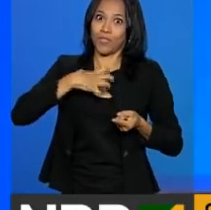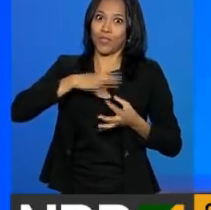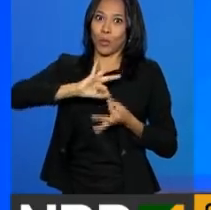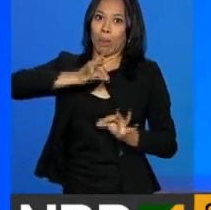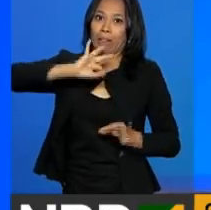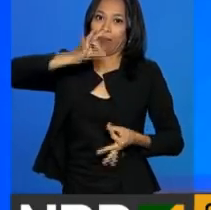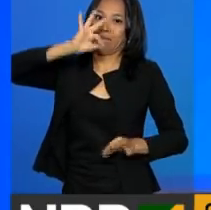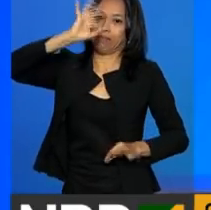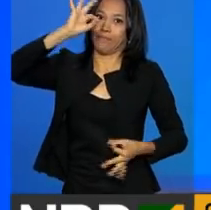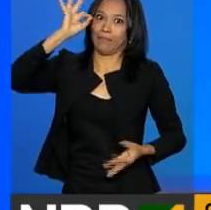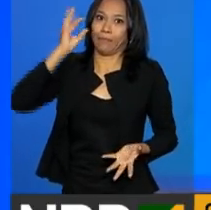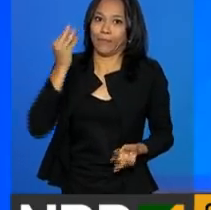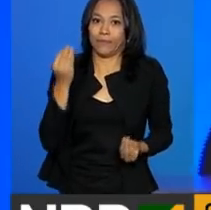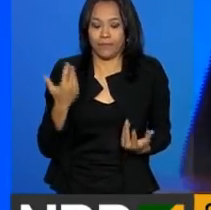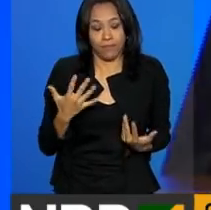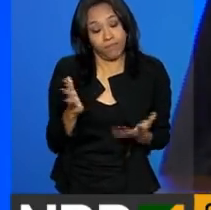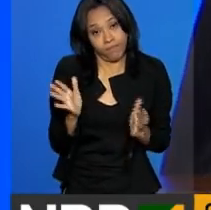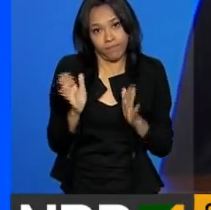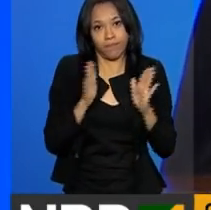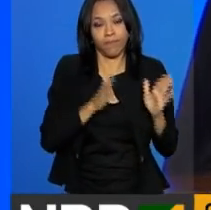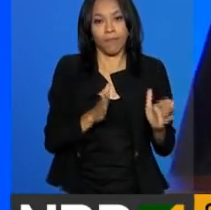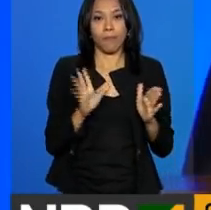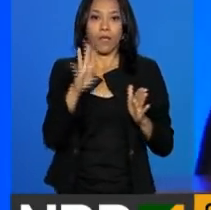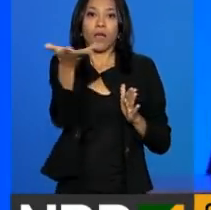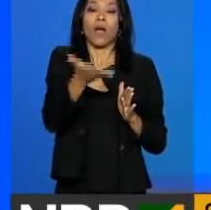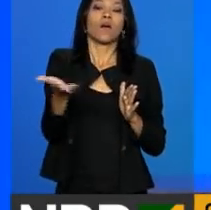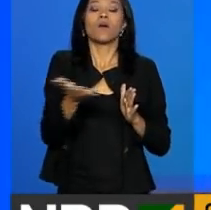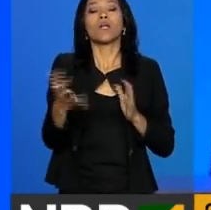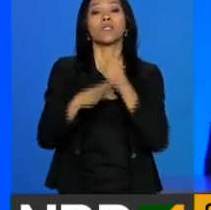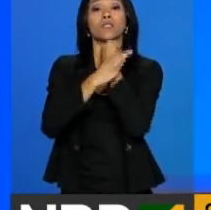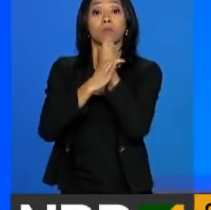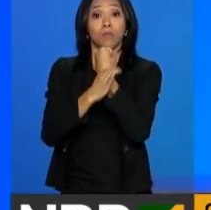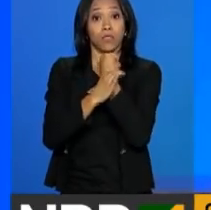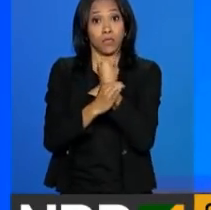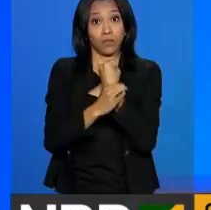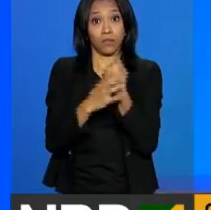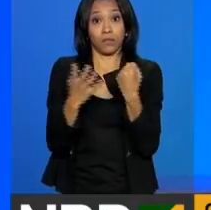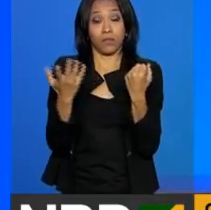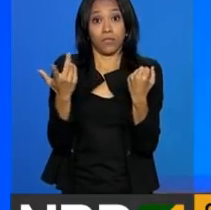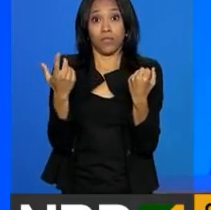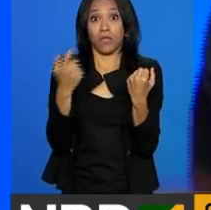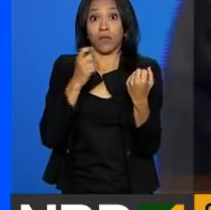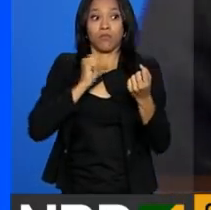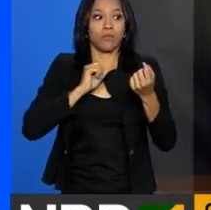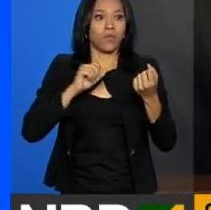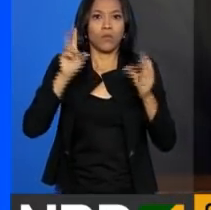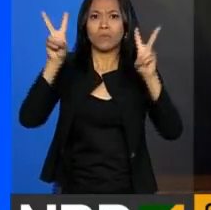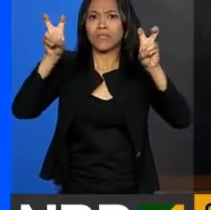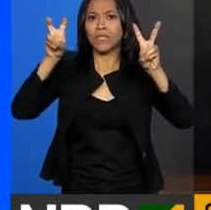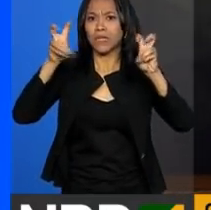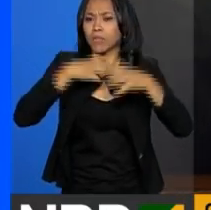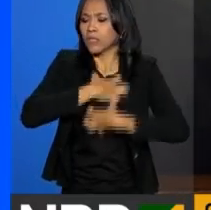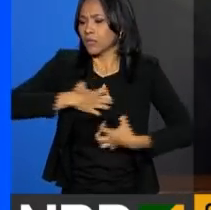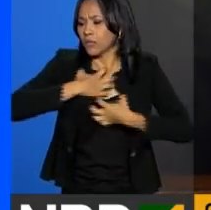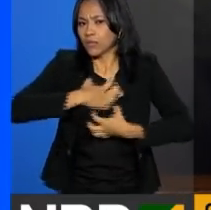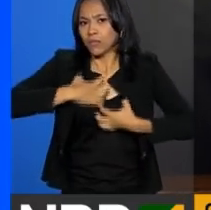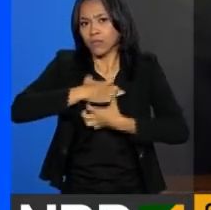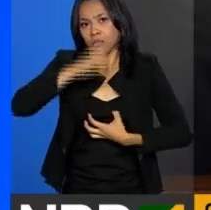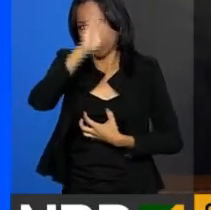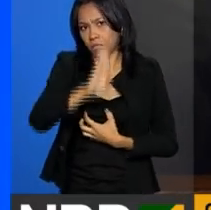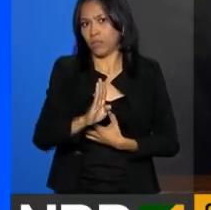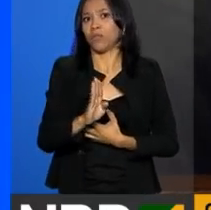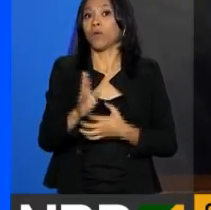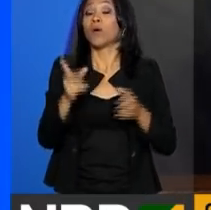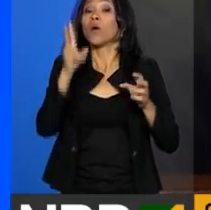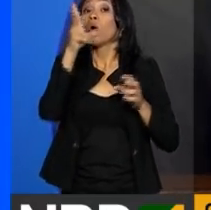e mais educada segurança pública que é um tema angustiante para o brasil ora bem aconteceu lá nos está no